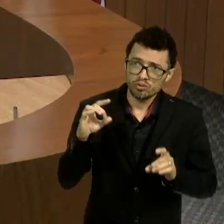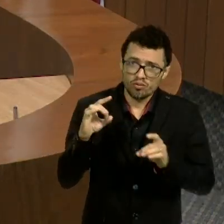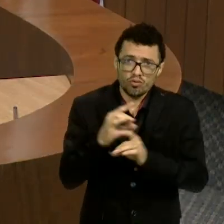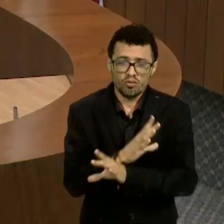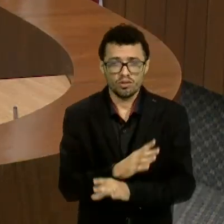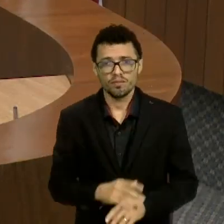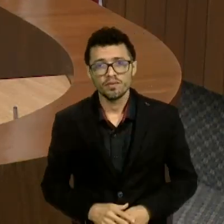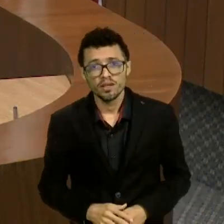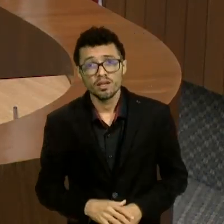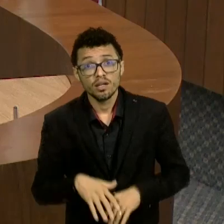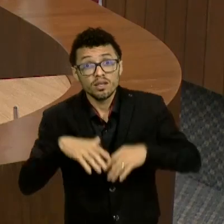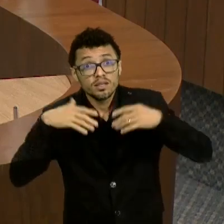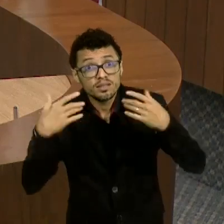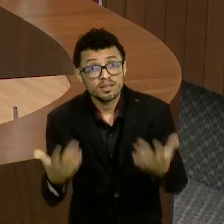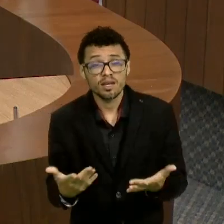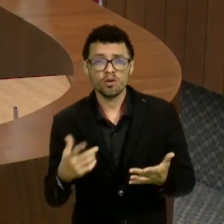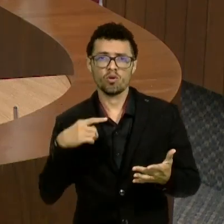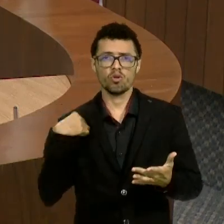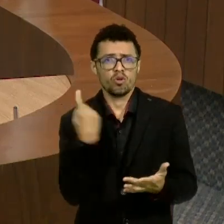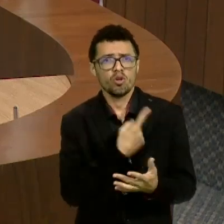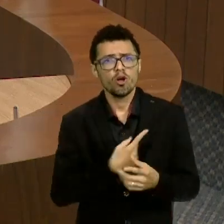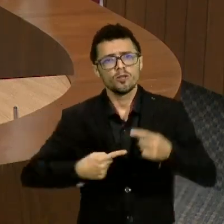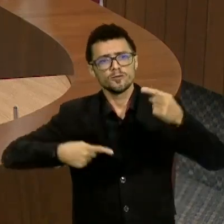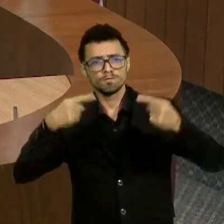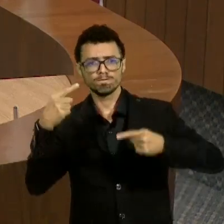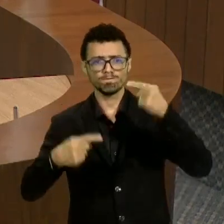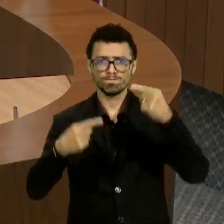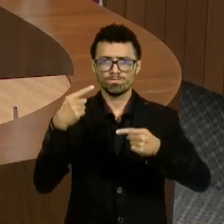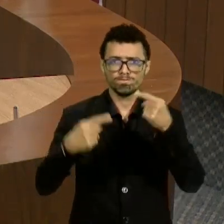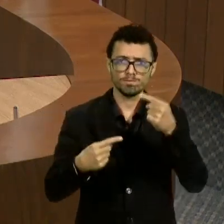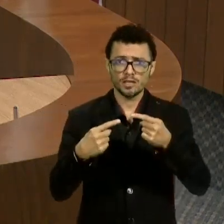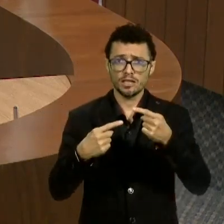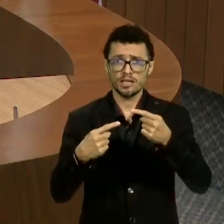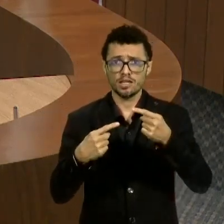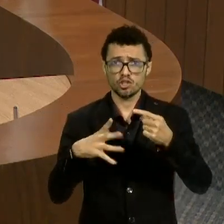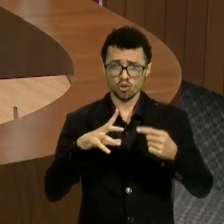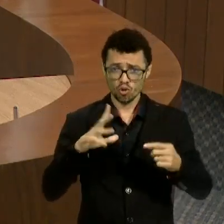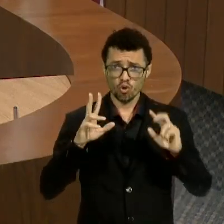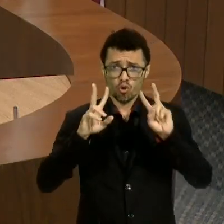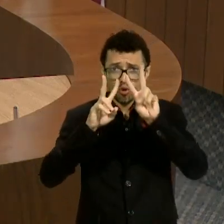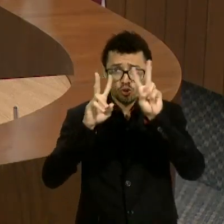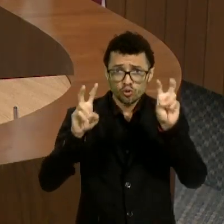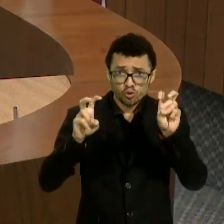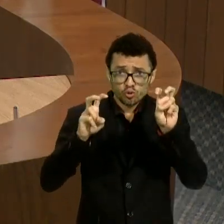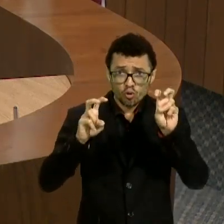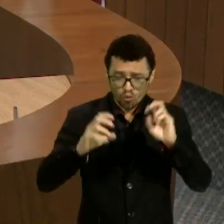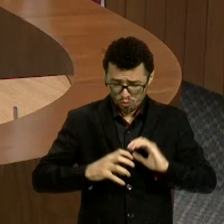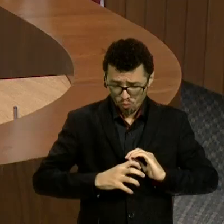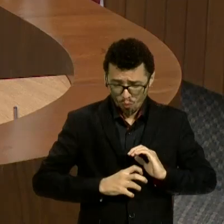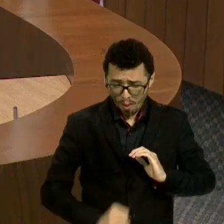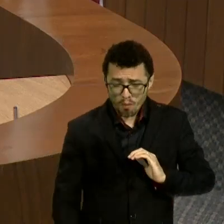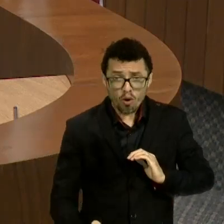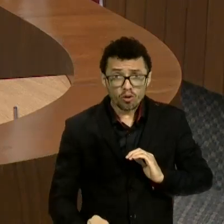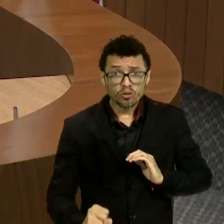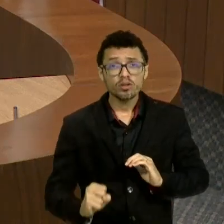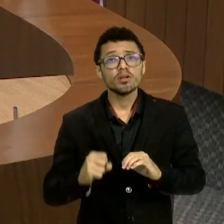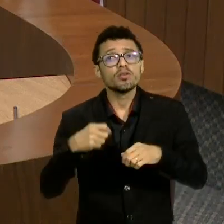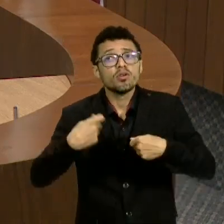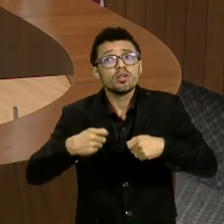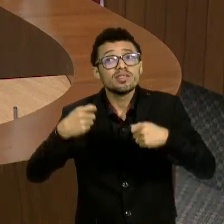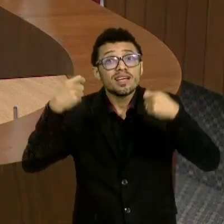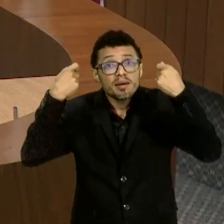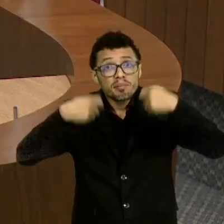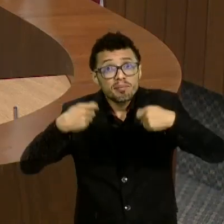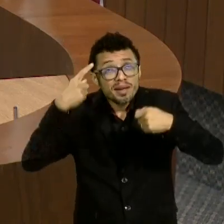ao ao debatermos sobre o aborto devemos considerar esses argumentos sólidos e refutáveis